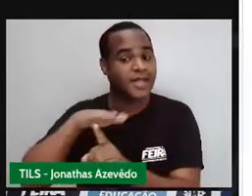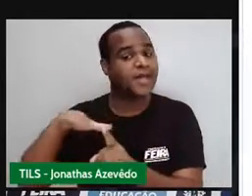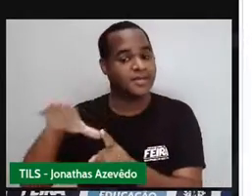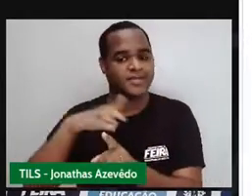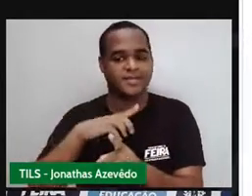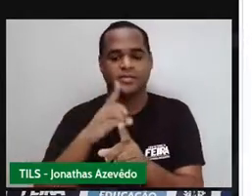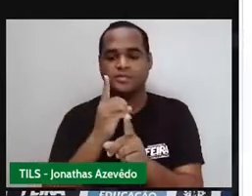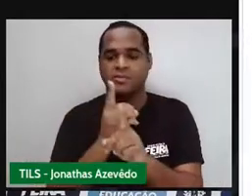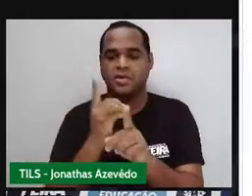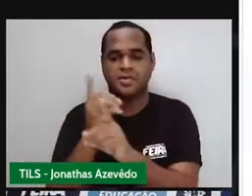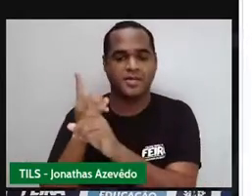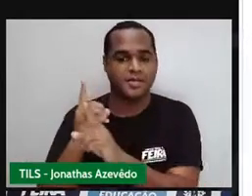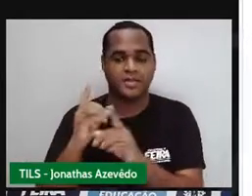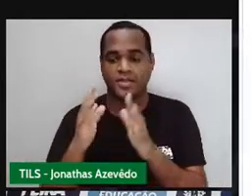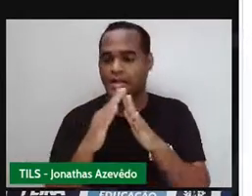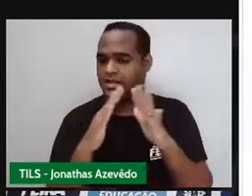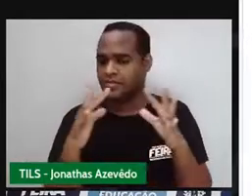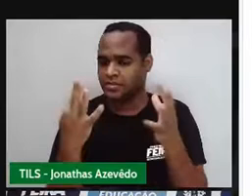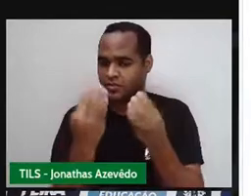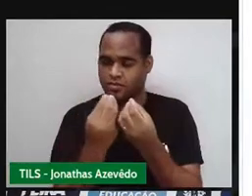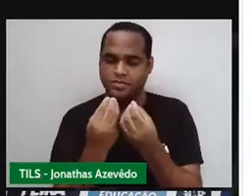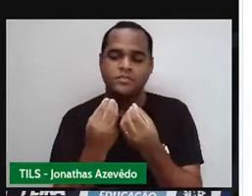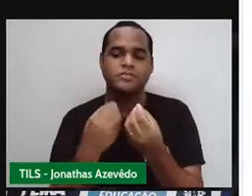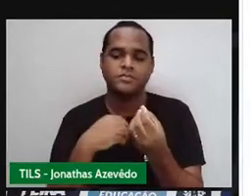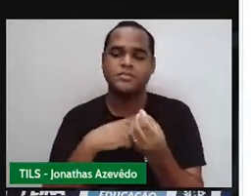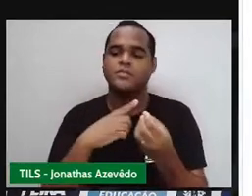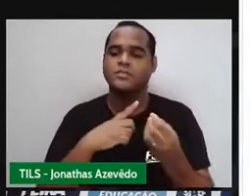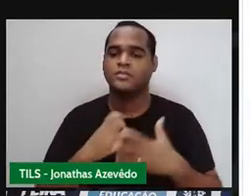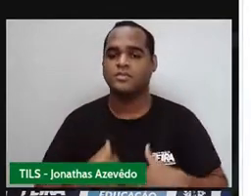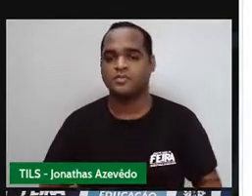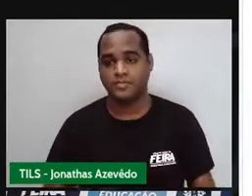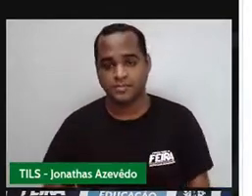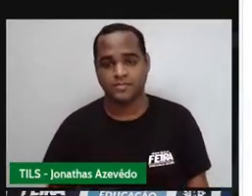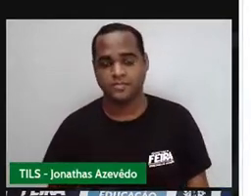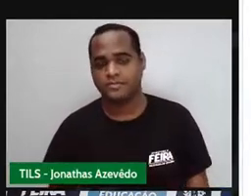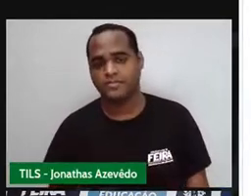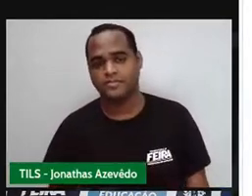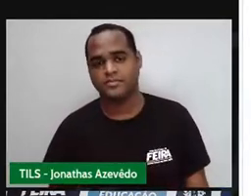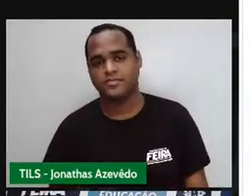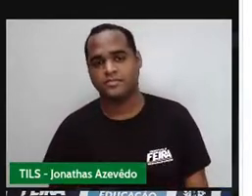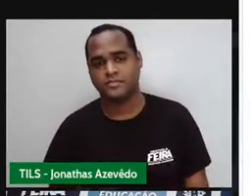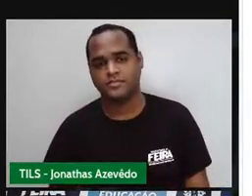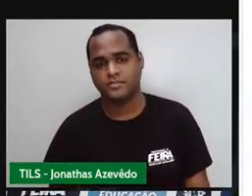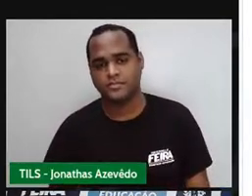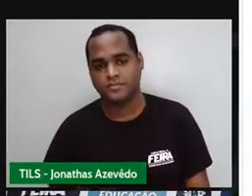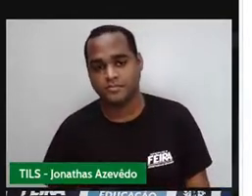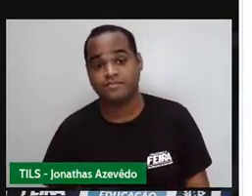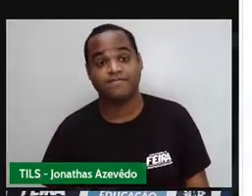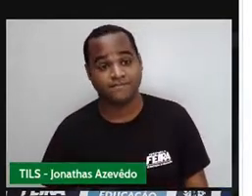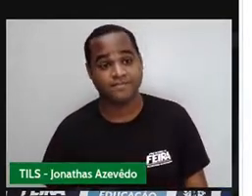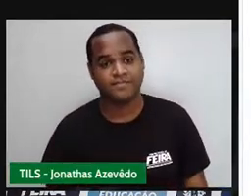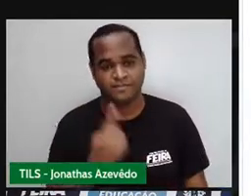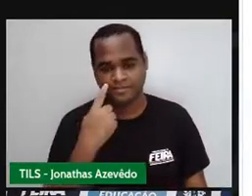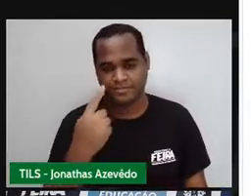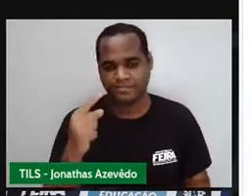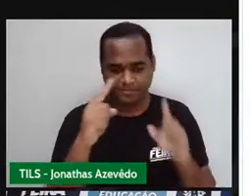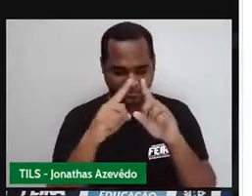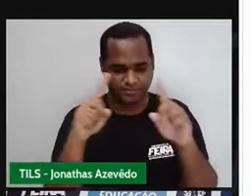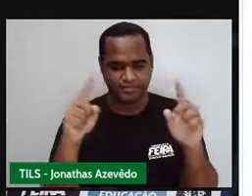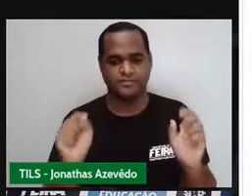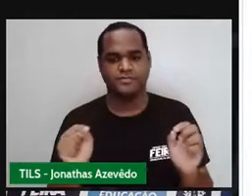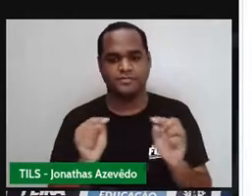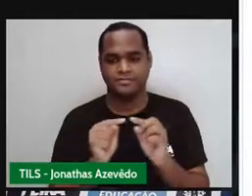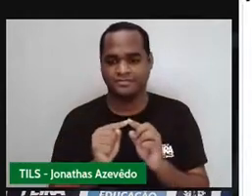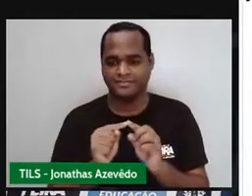da casa toda né bom esse uma aqui eu vou puxar para o lado de cá só pra gente conseguir ver esse retângulo Zinho aqui